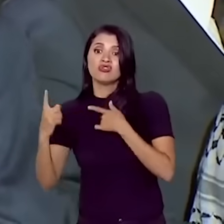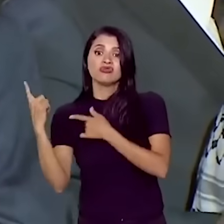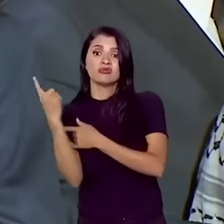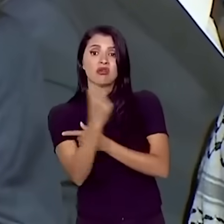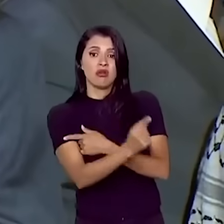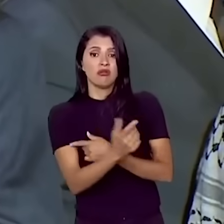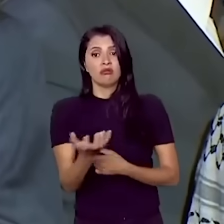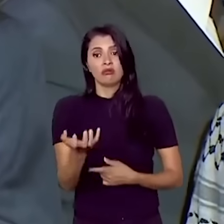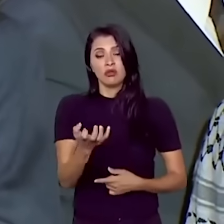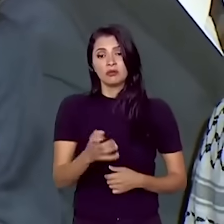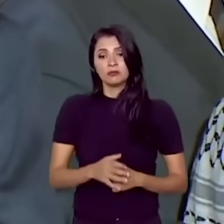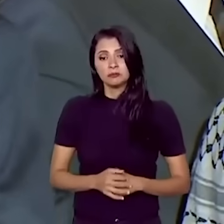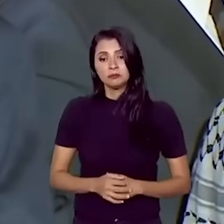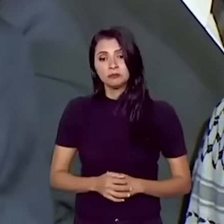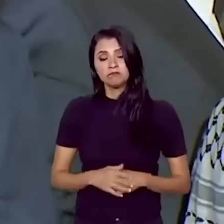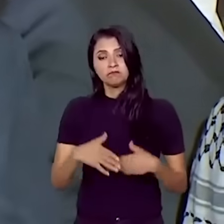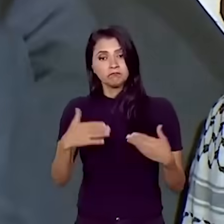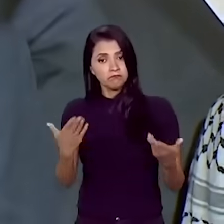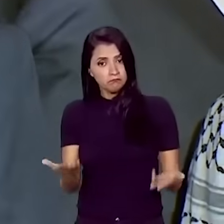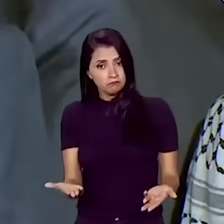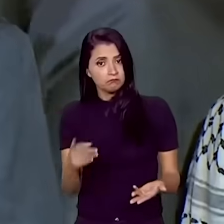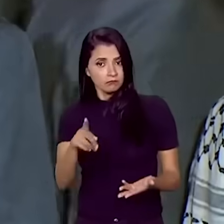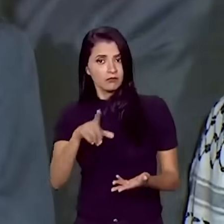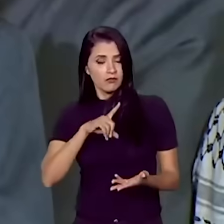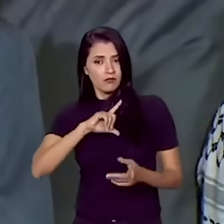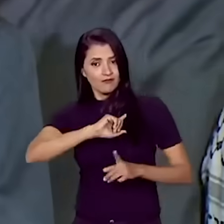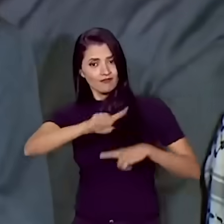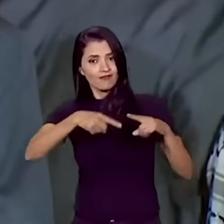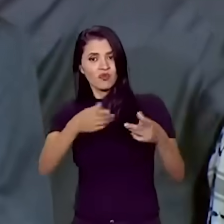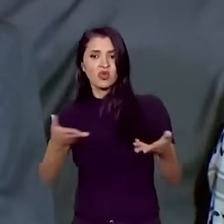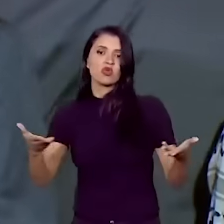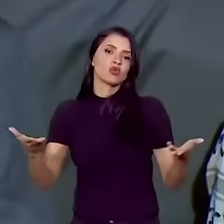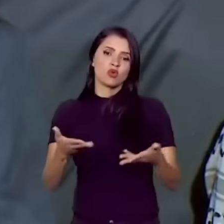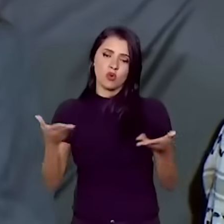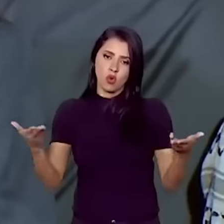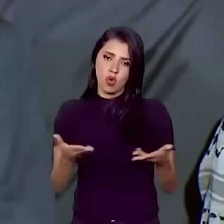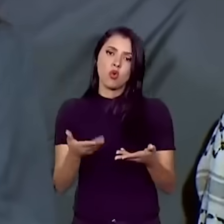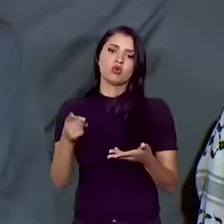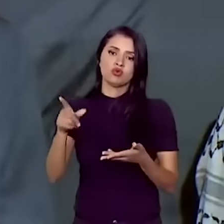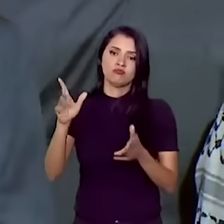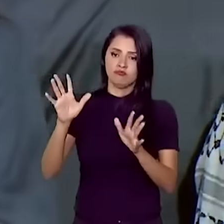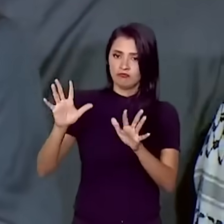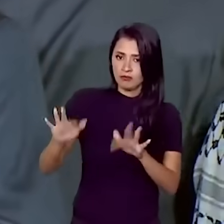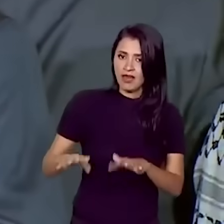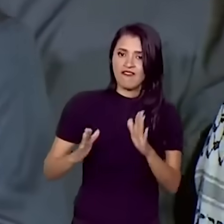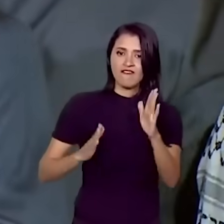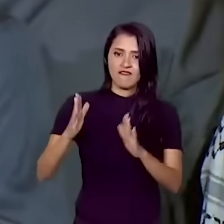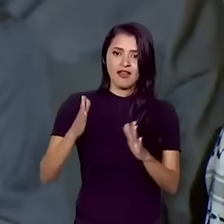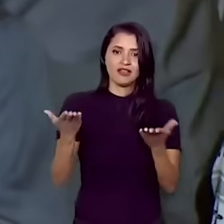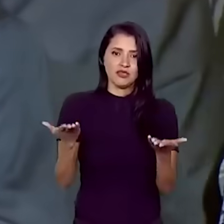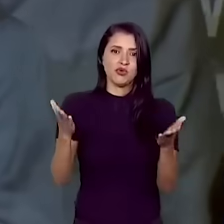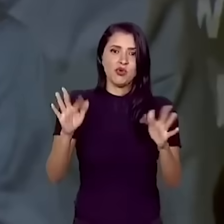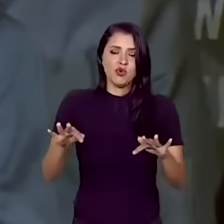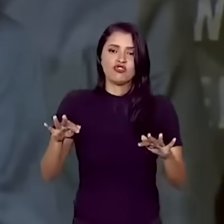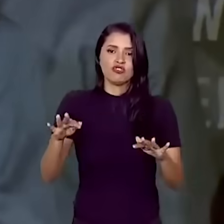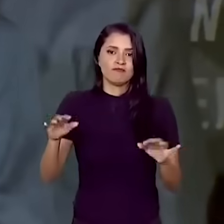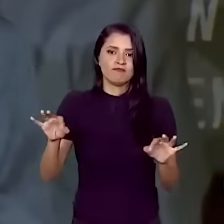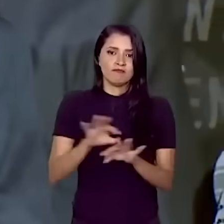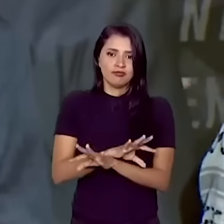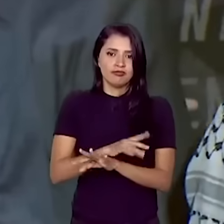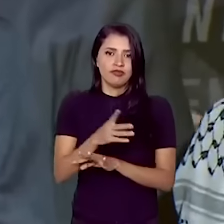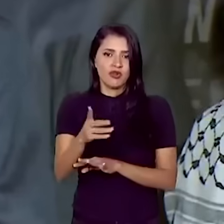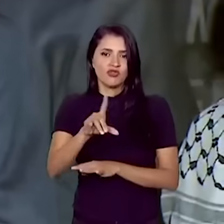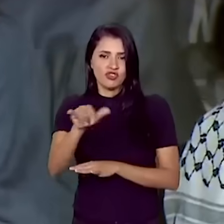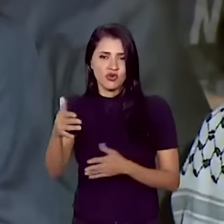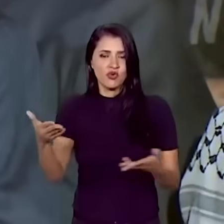sair. Esse sucesso de hoje, o encerramento desta fase dessa operação de repatriação